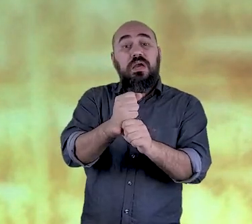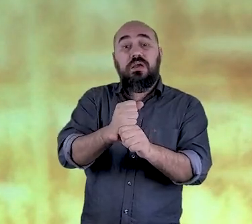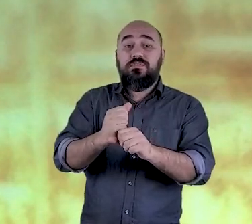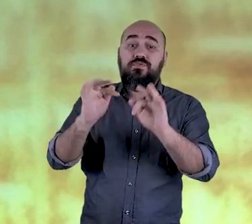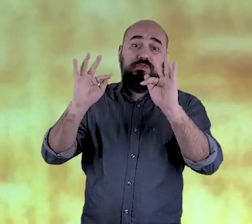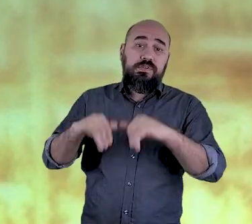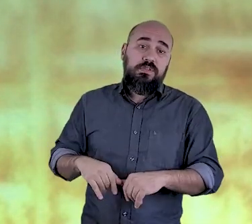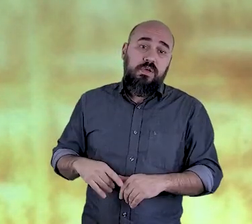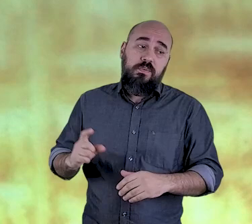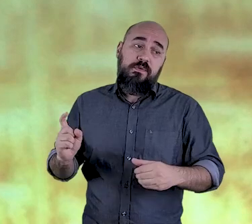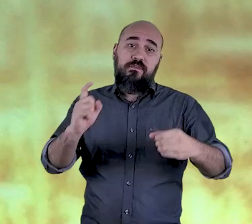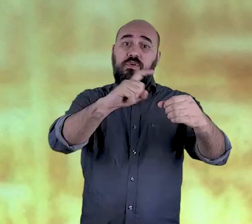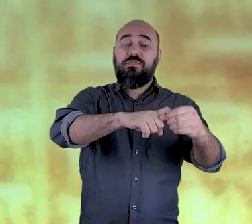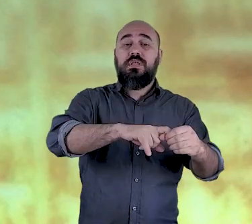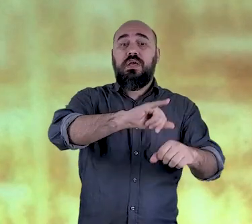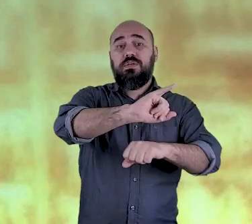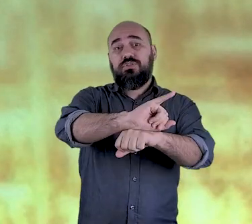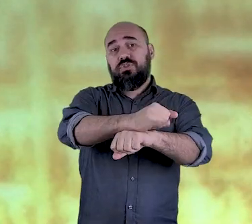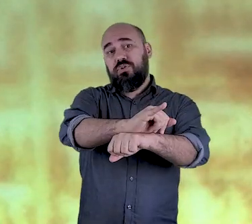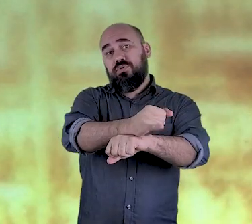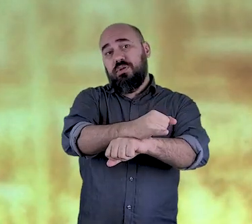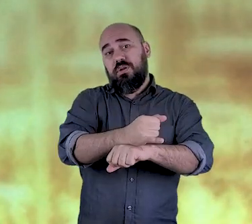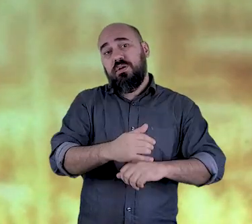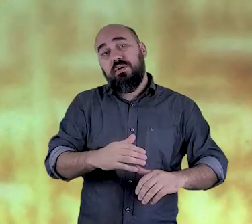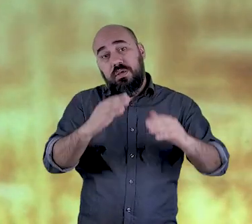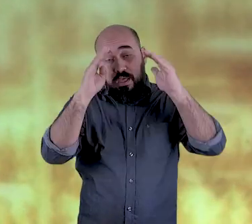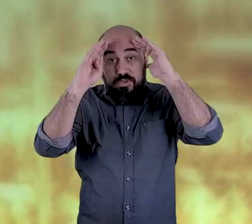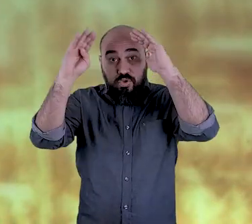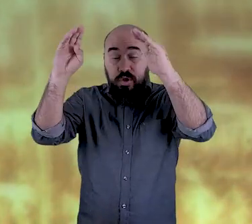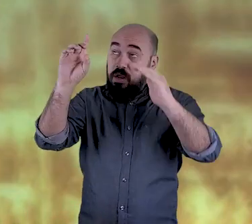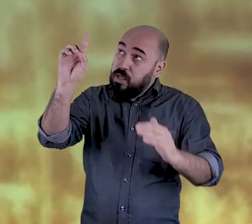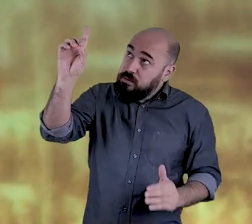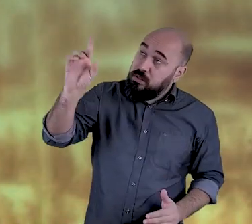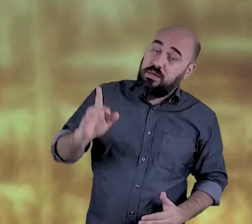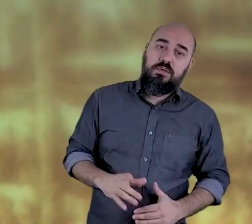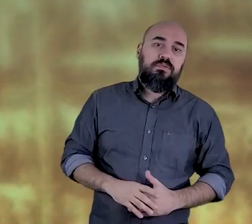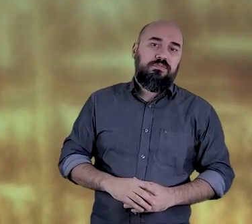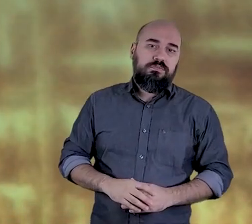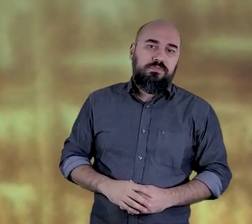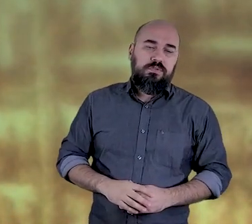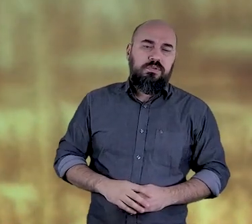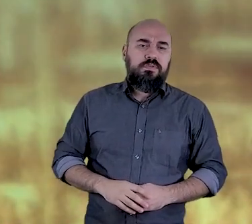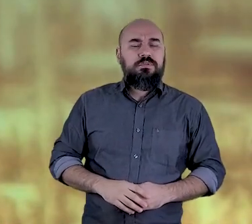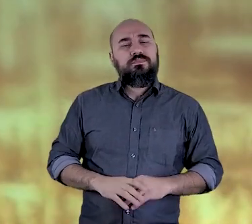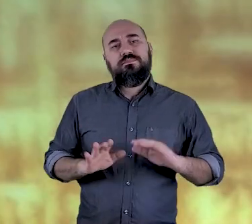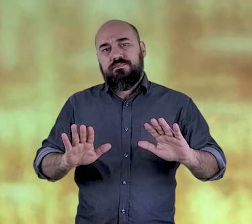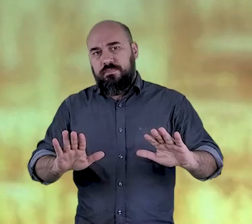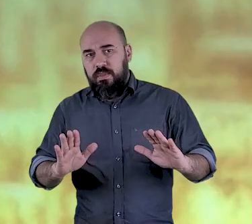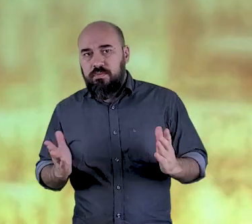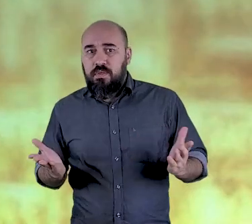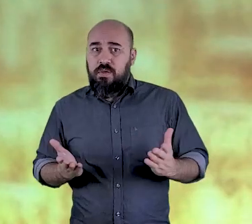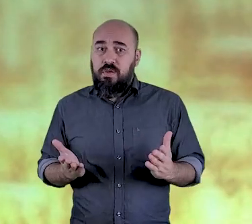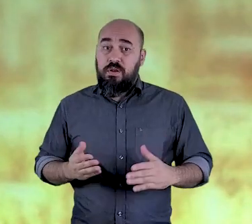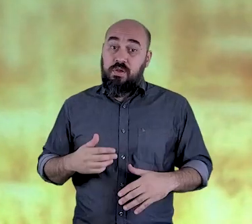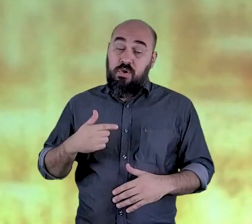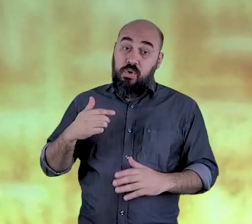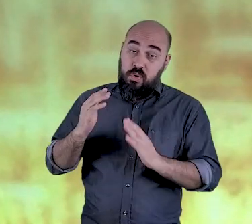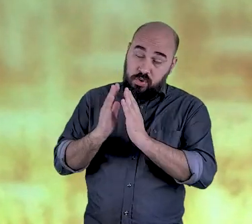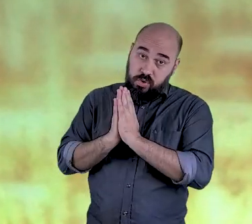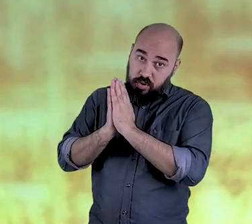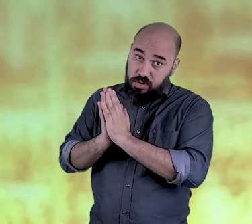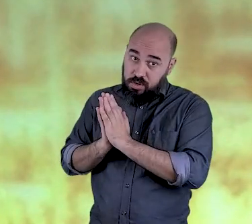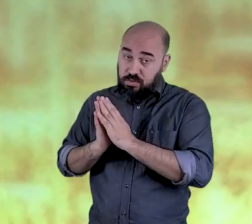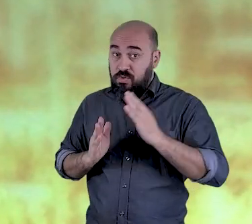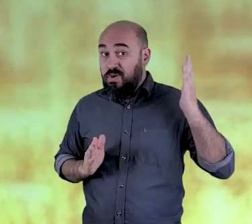então poderiam voltar para Jerusalém e adorar ao Deus verdadeiro agora enquanto Daniel estava orando